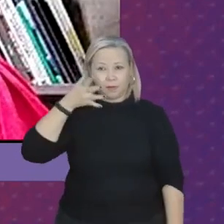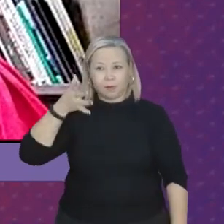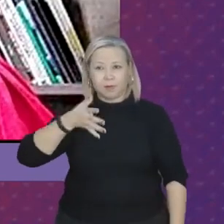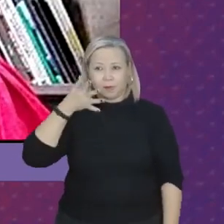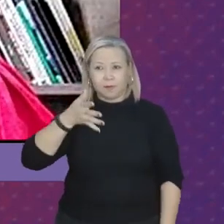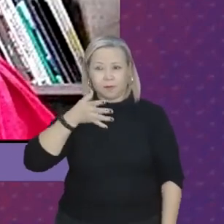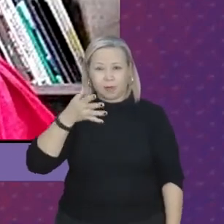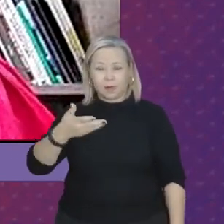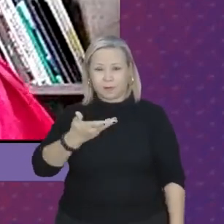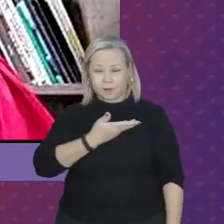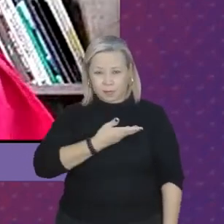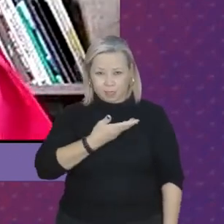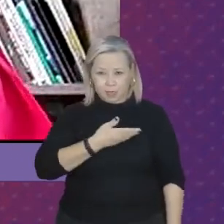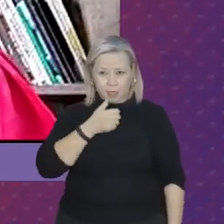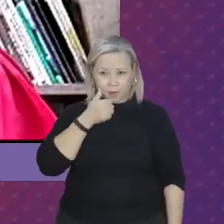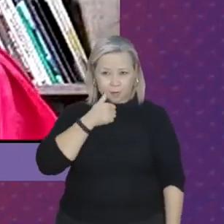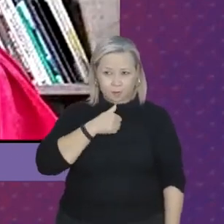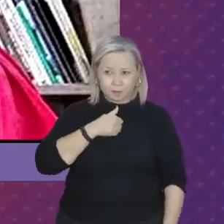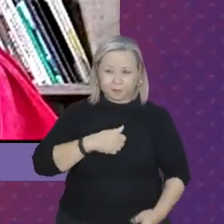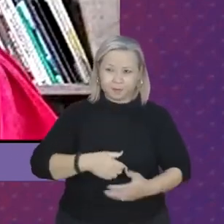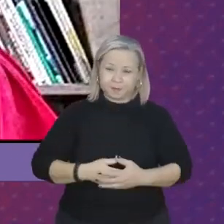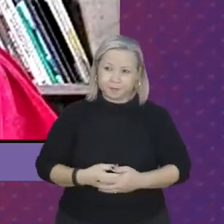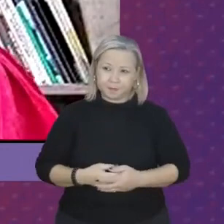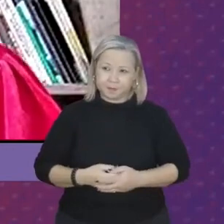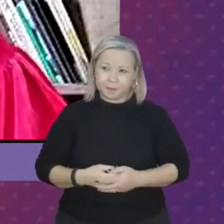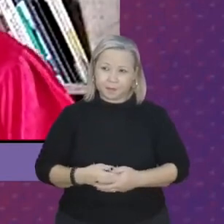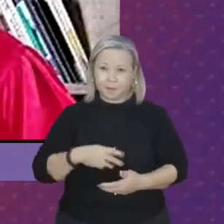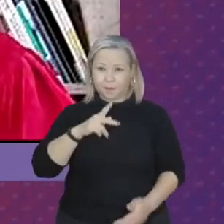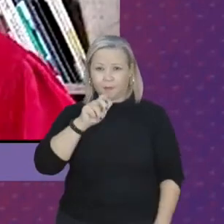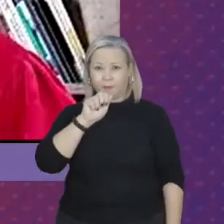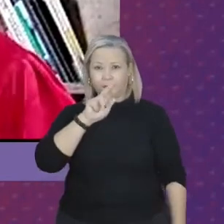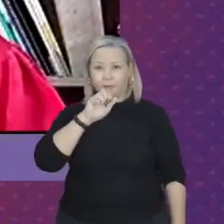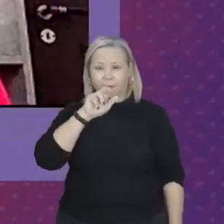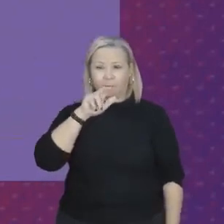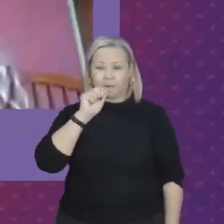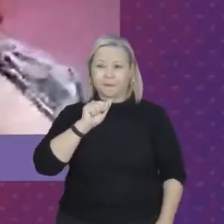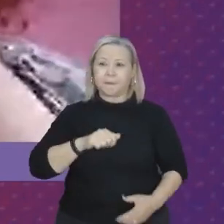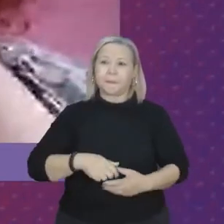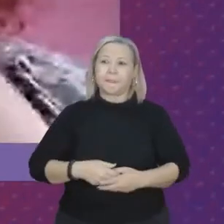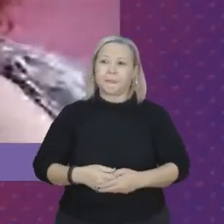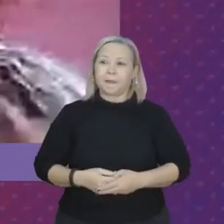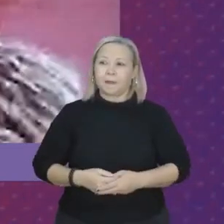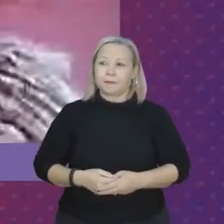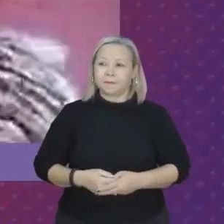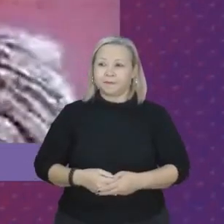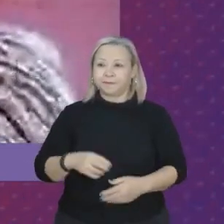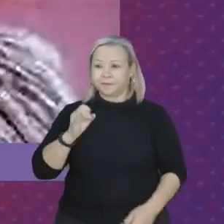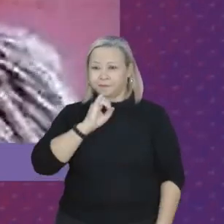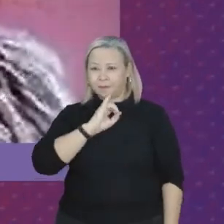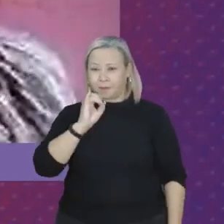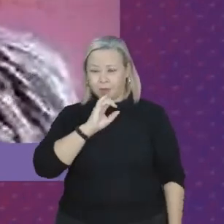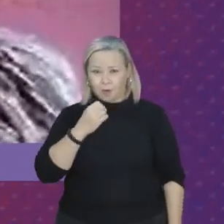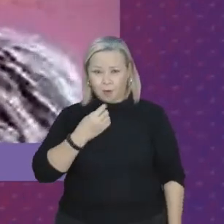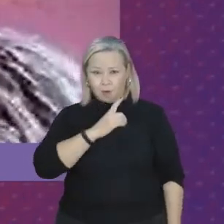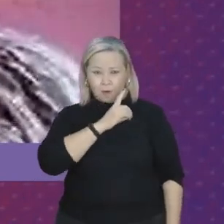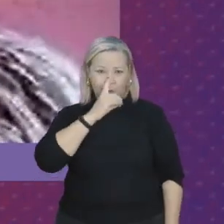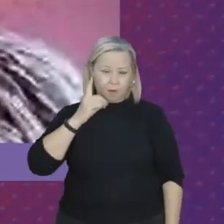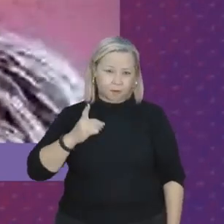para a companheira Cose. Cacau, por favor. Oi, gente, bom